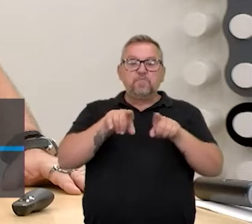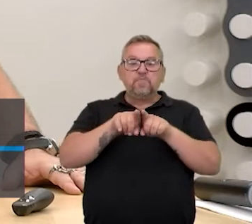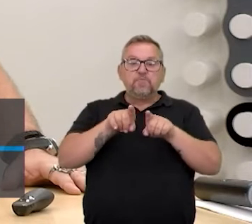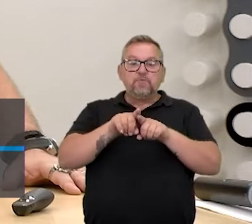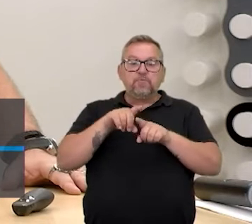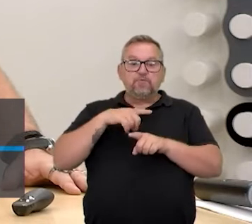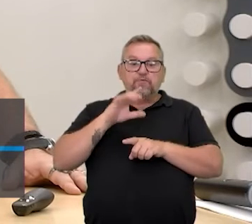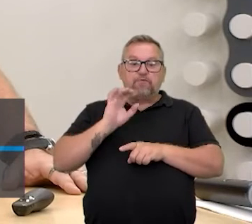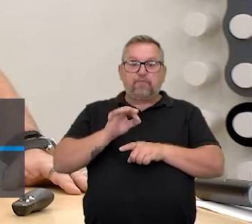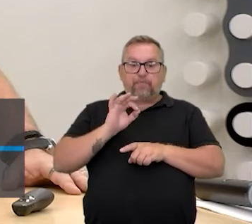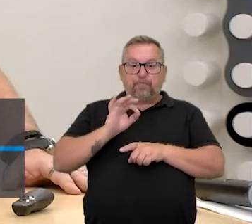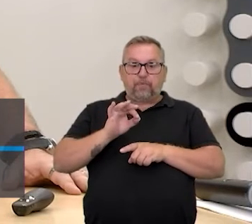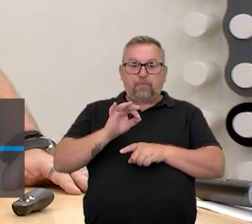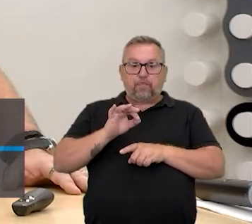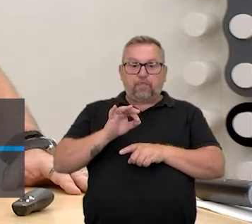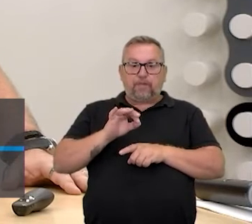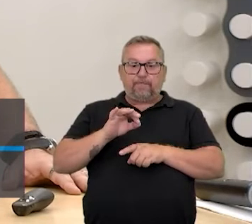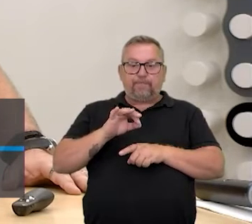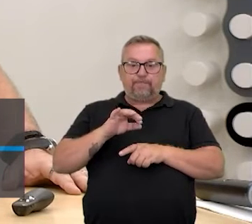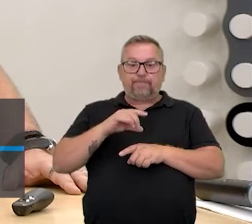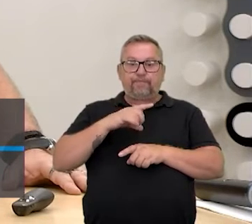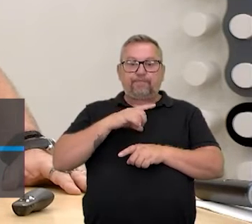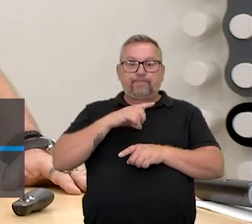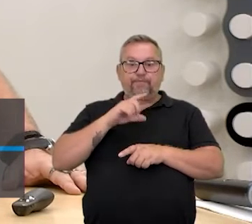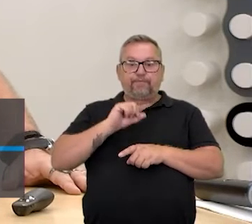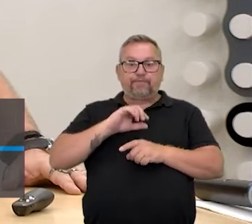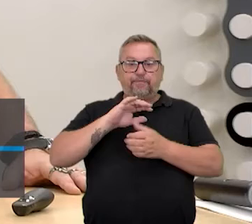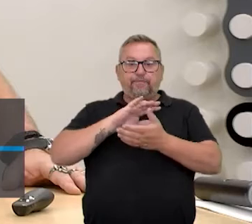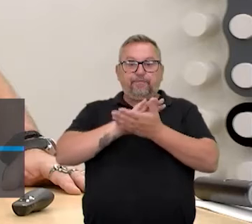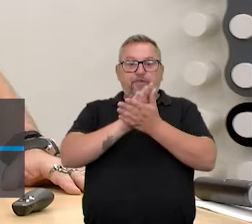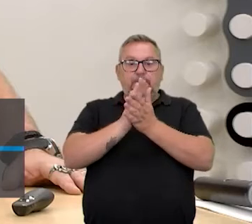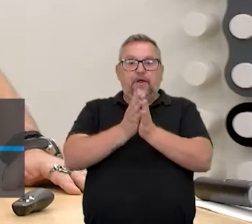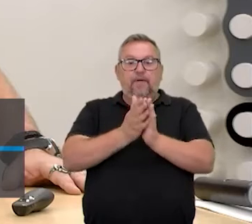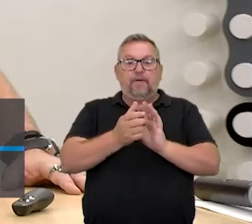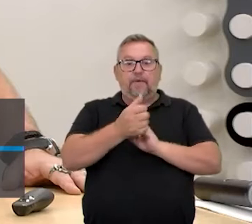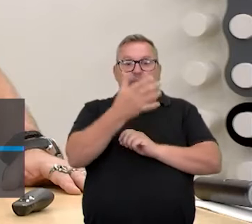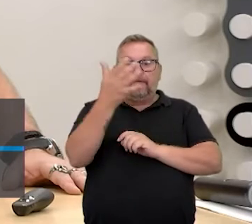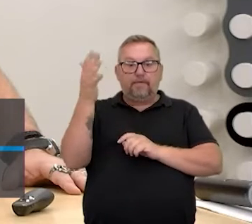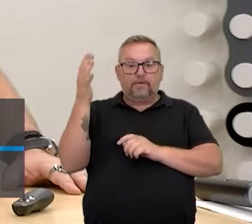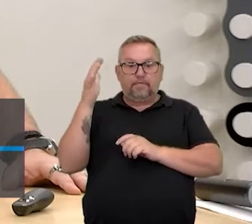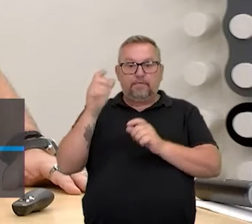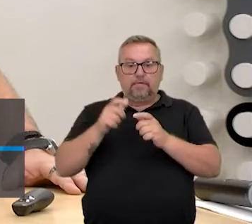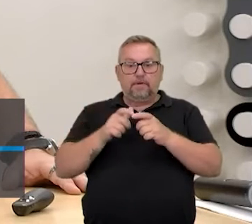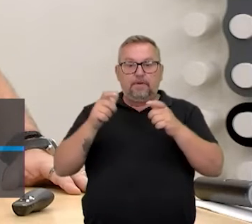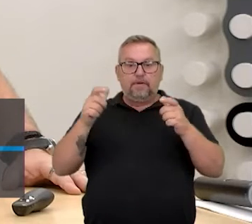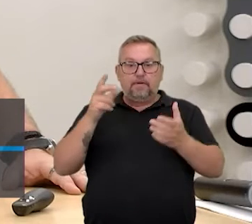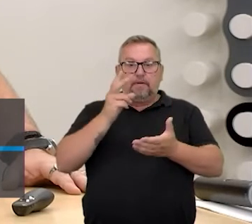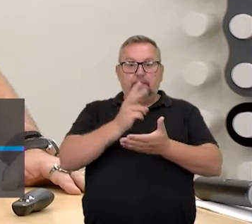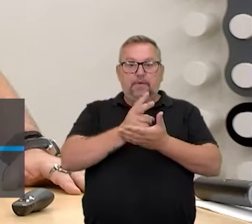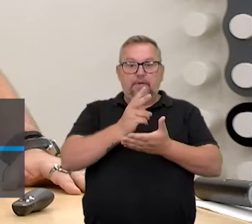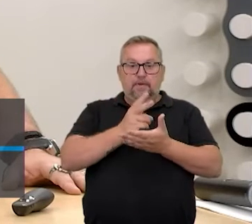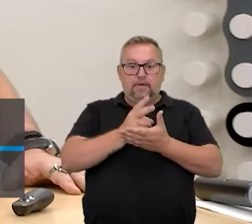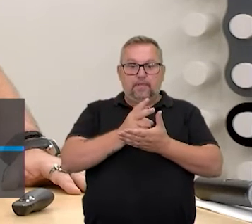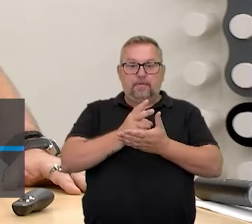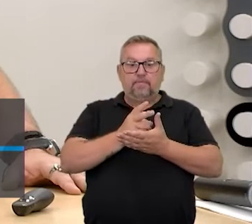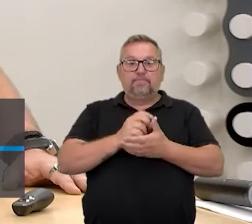e, consequentemente, né, a destruição da natureza ela também cresce na mesma proporção. Né? E